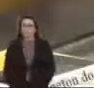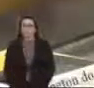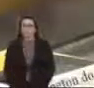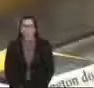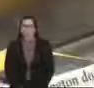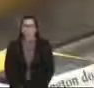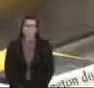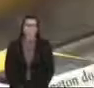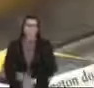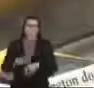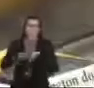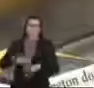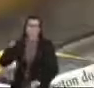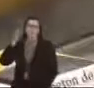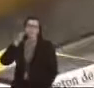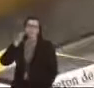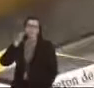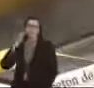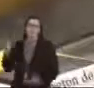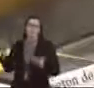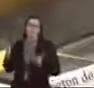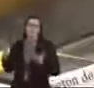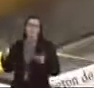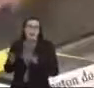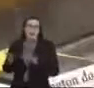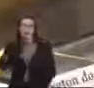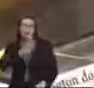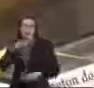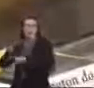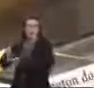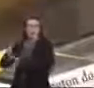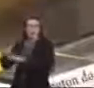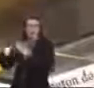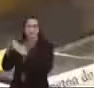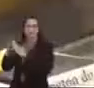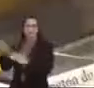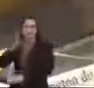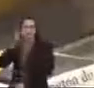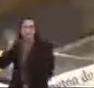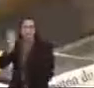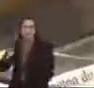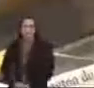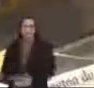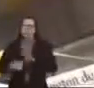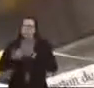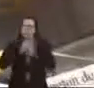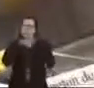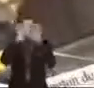mais uma vez, a nossa solidariedade ao deputado Josimar do Maranhãozinho. Isso mostra claramente